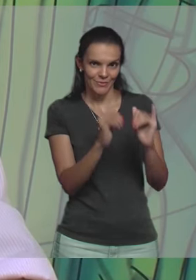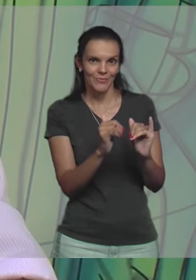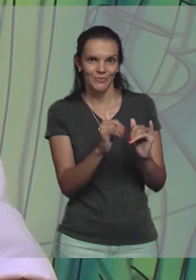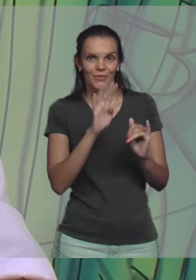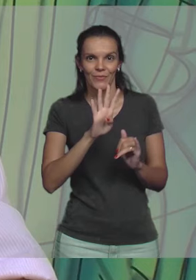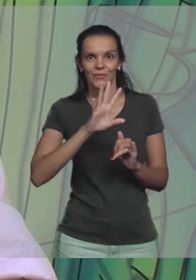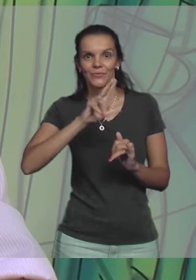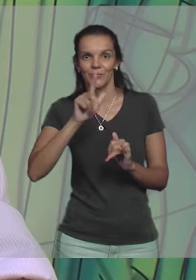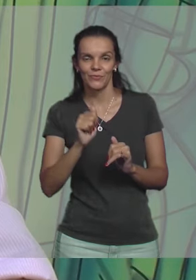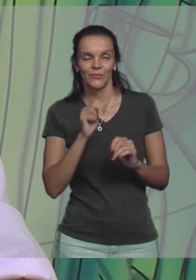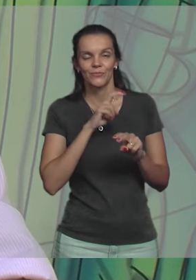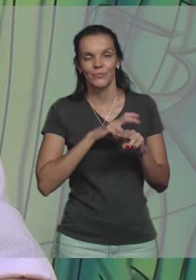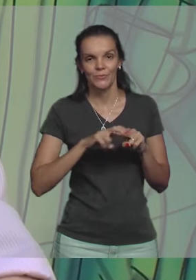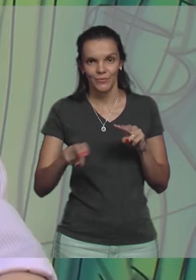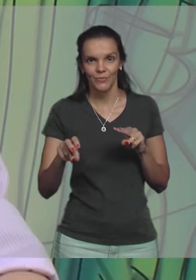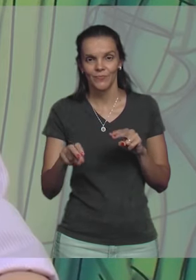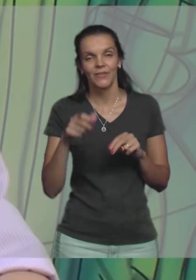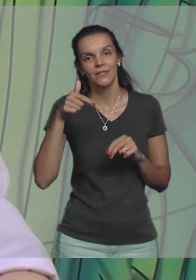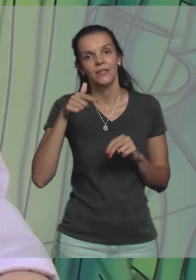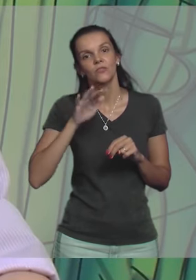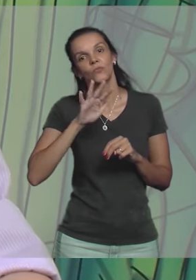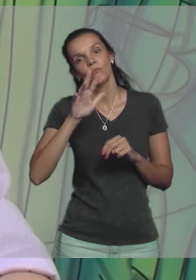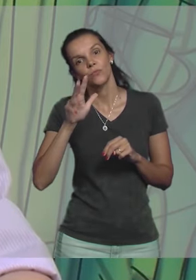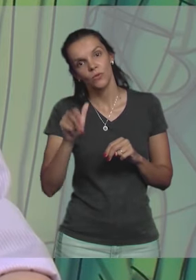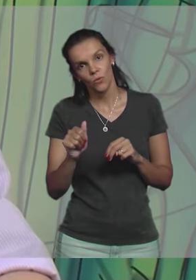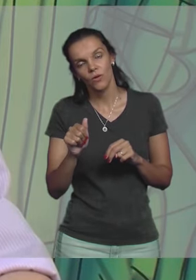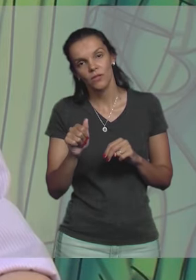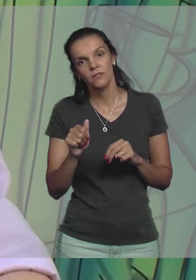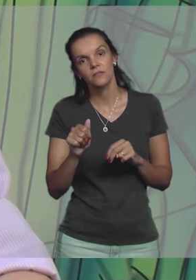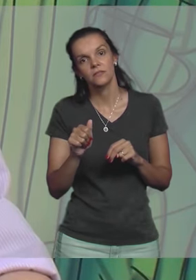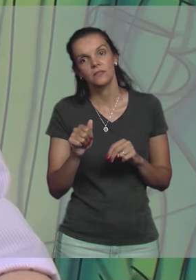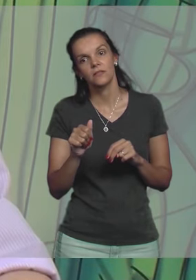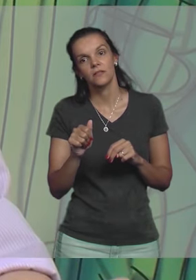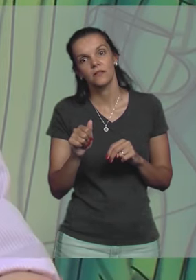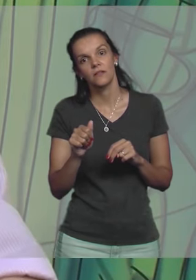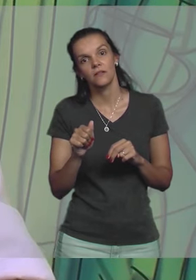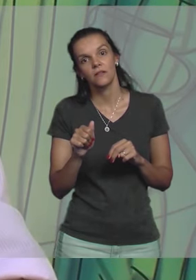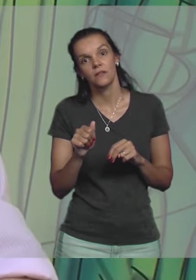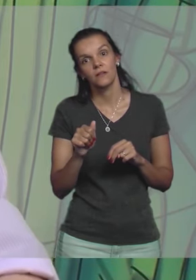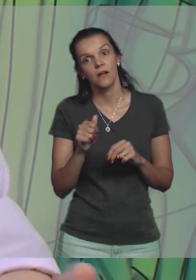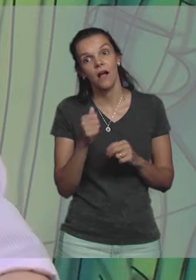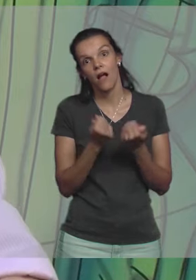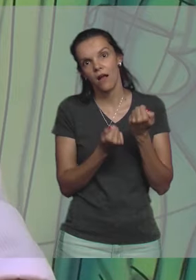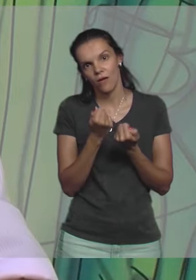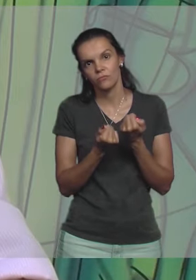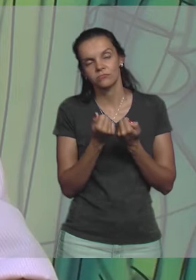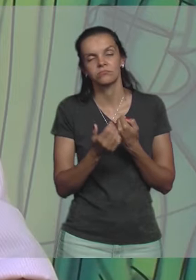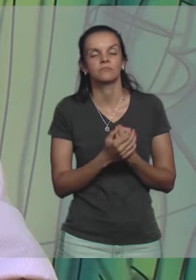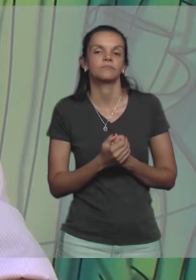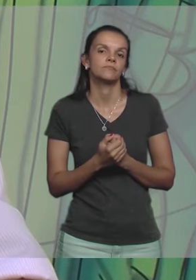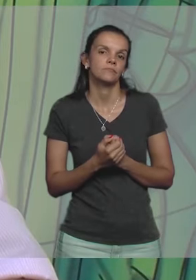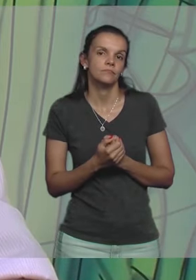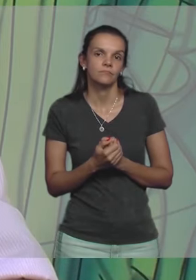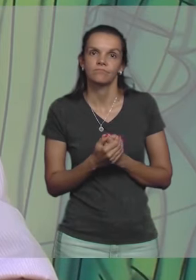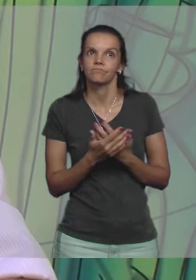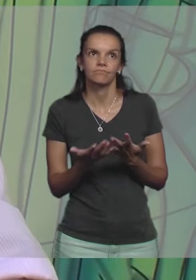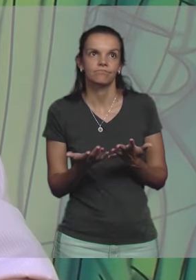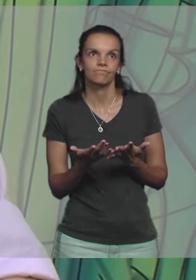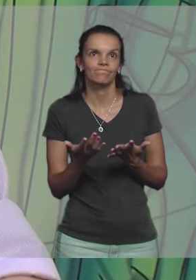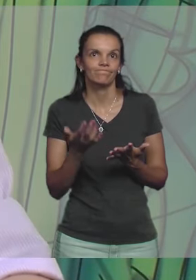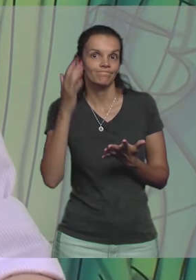4 milhões de metrô e 7 milhões usando o veículo automóvel. Então, imagina um